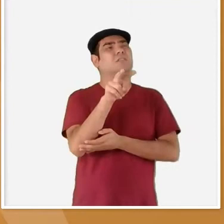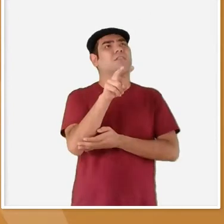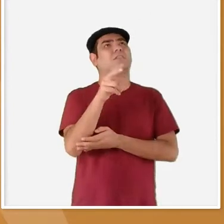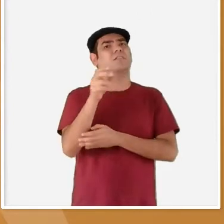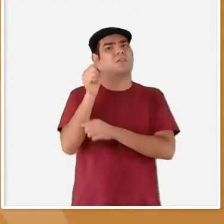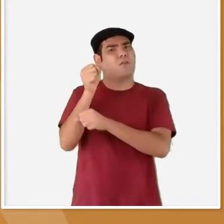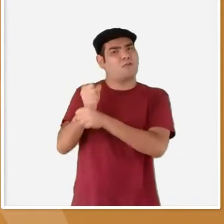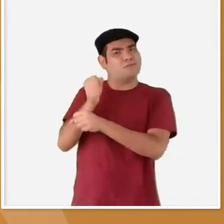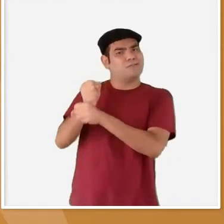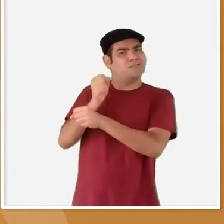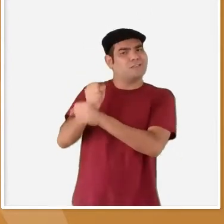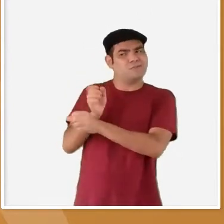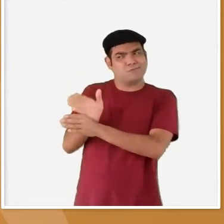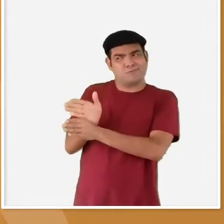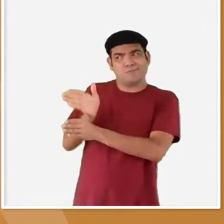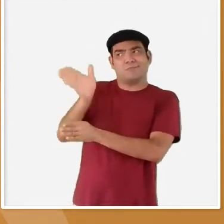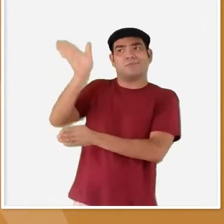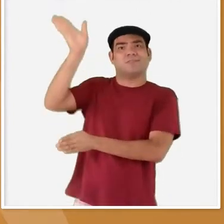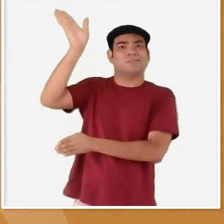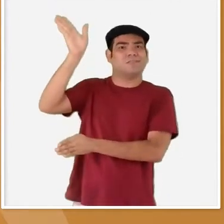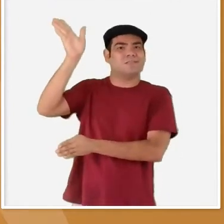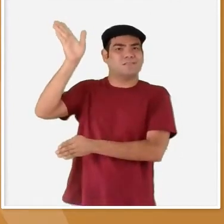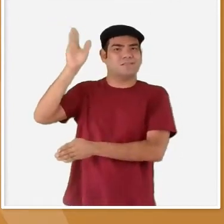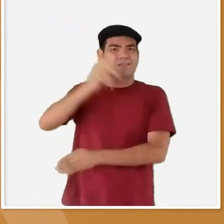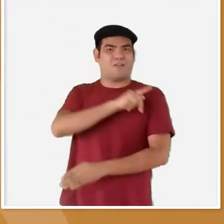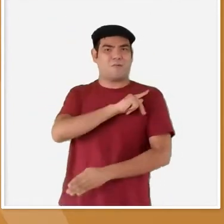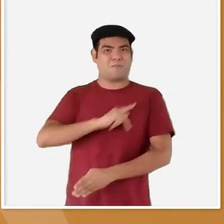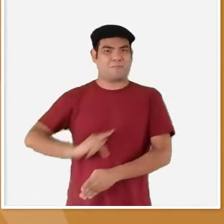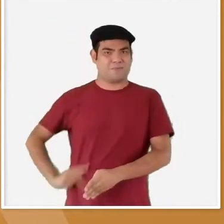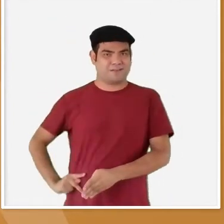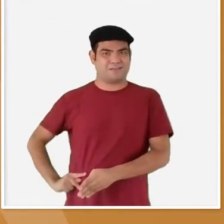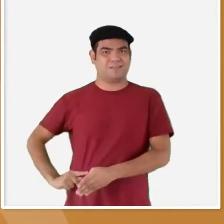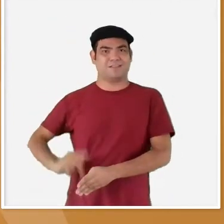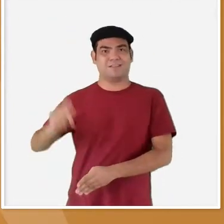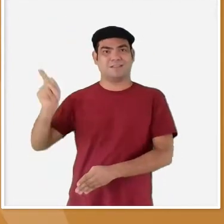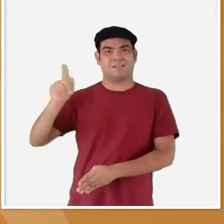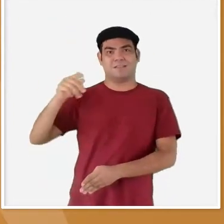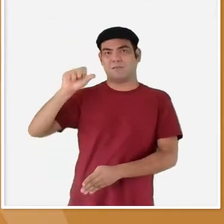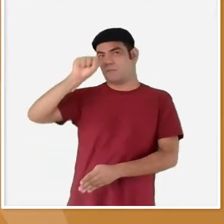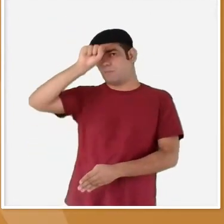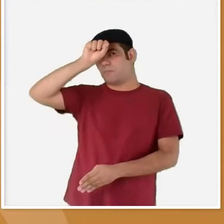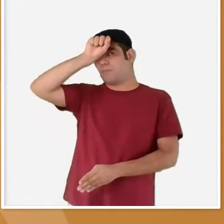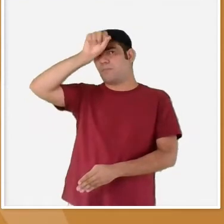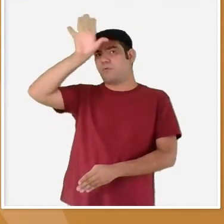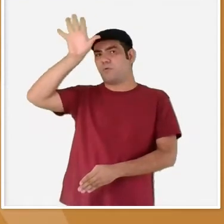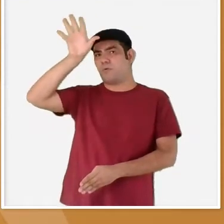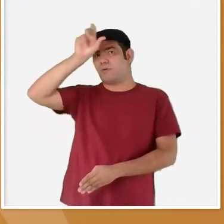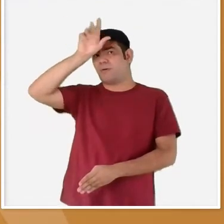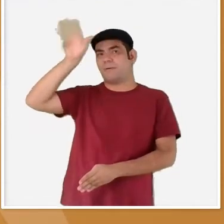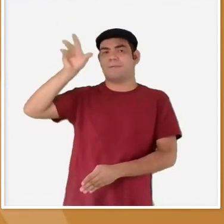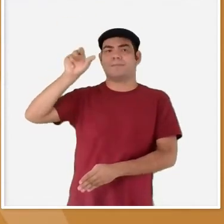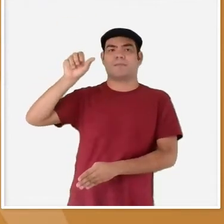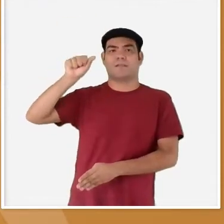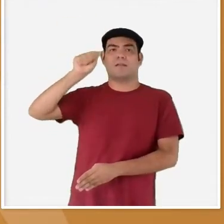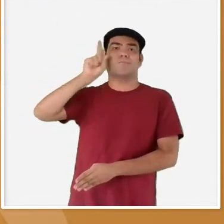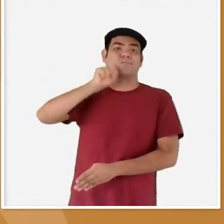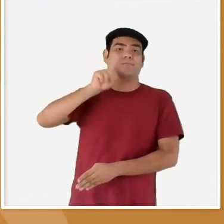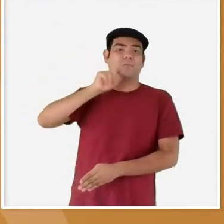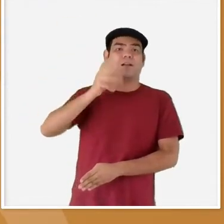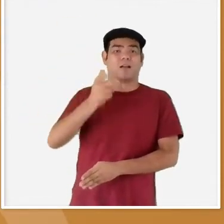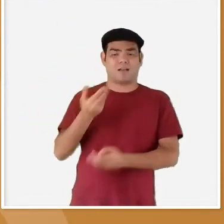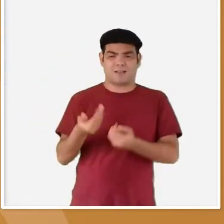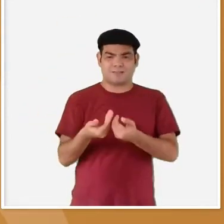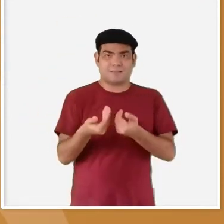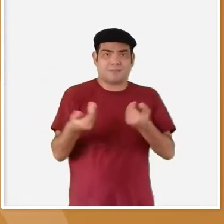pelo presidente americano, que quer separar de fato territorialmente a fronteira entre